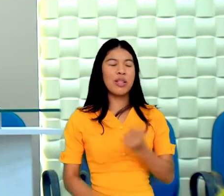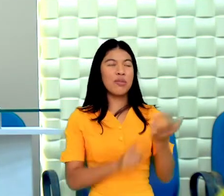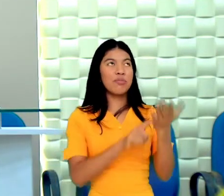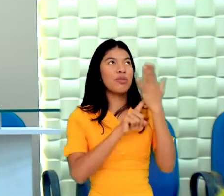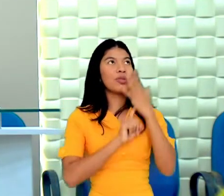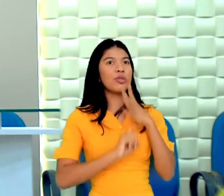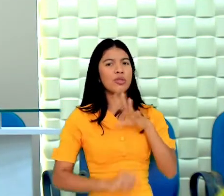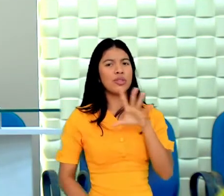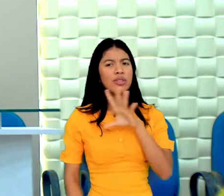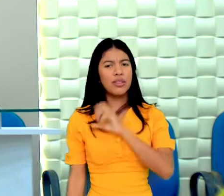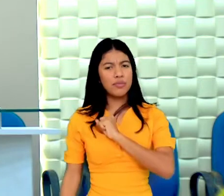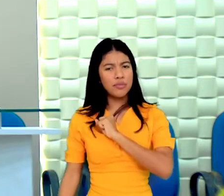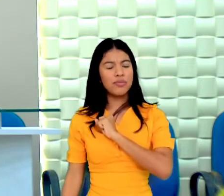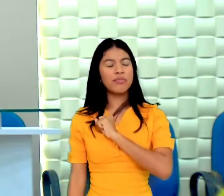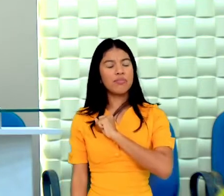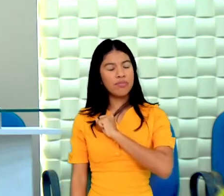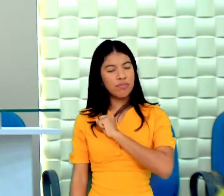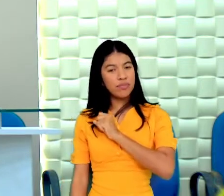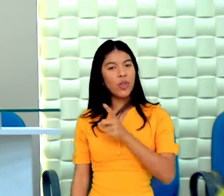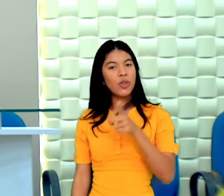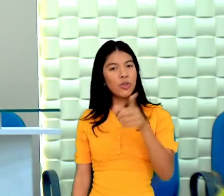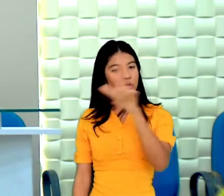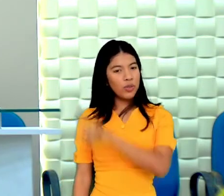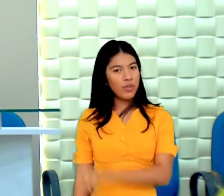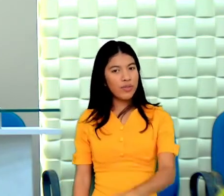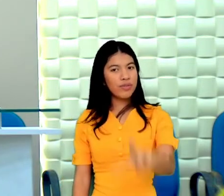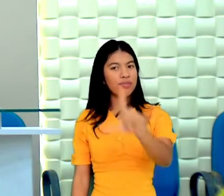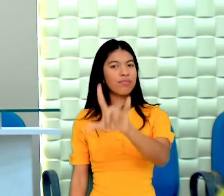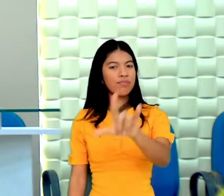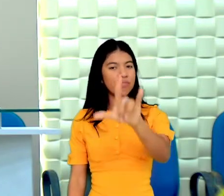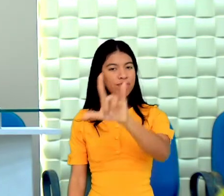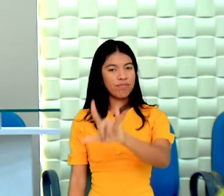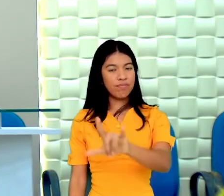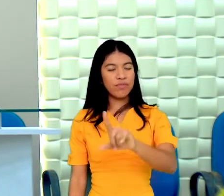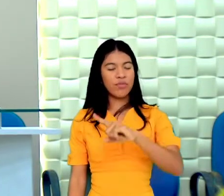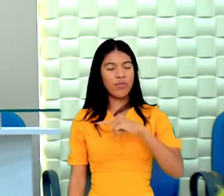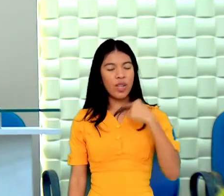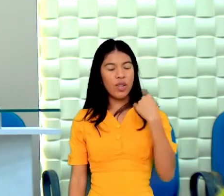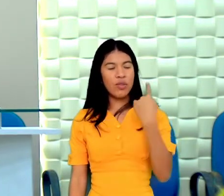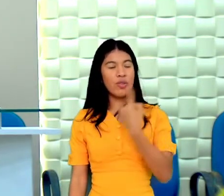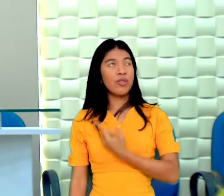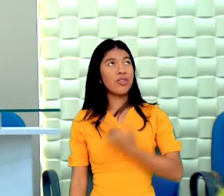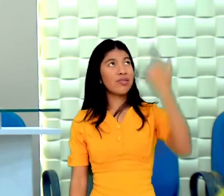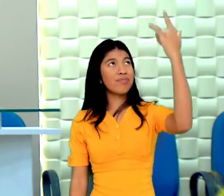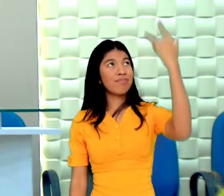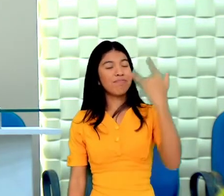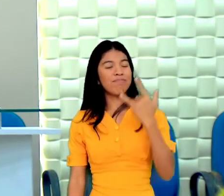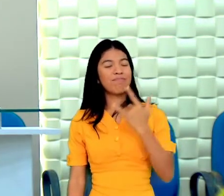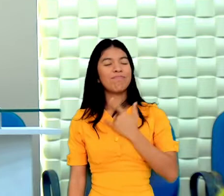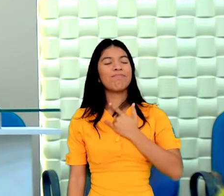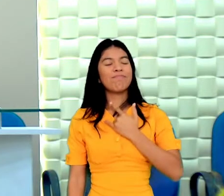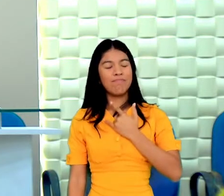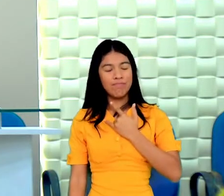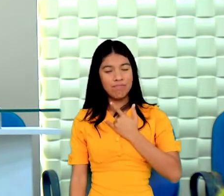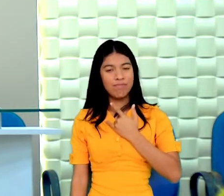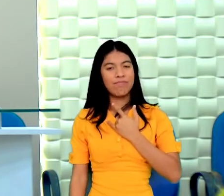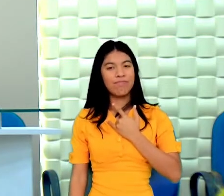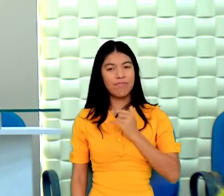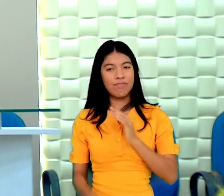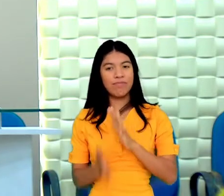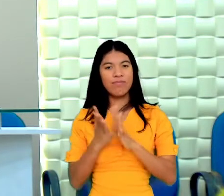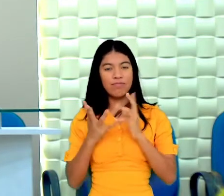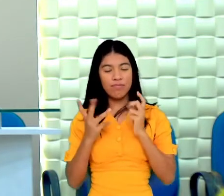comigo. Você é amado dele, nós somos muito amados dele.